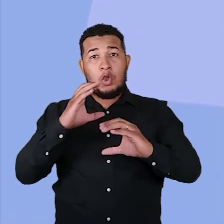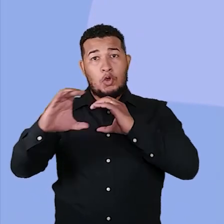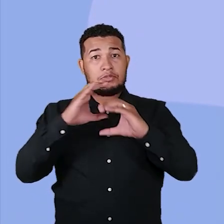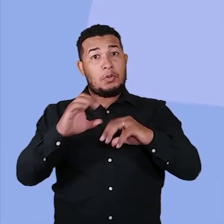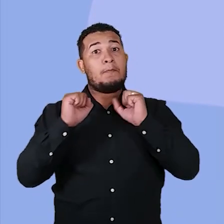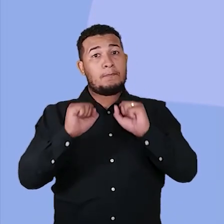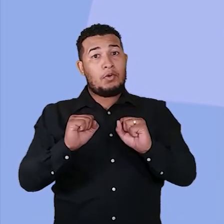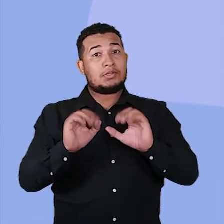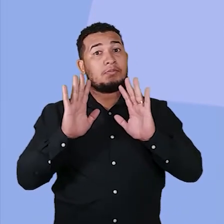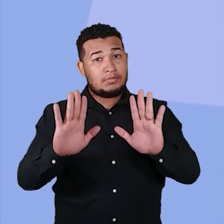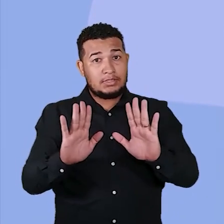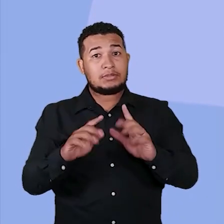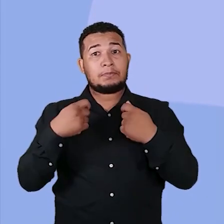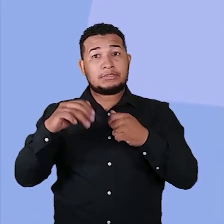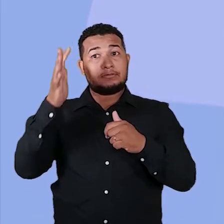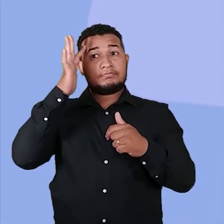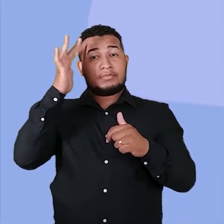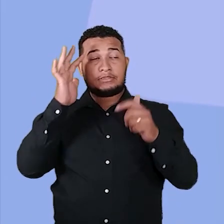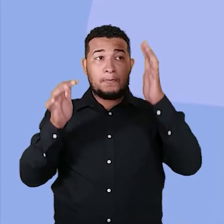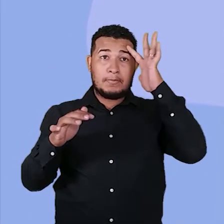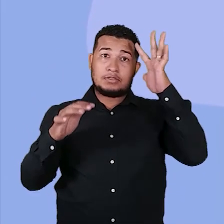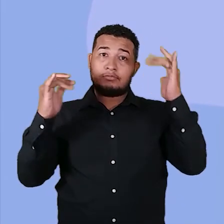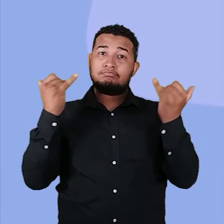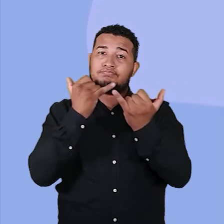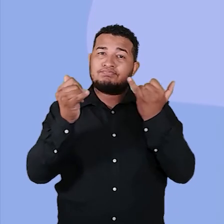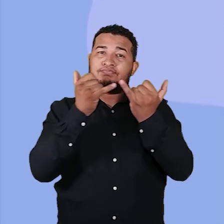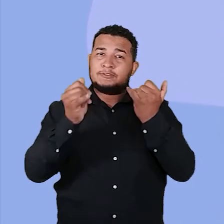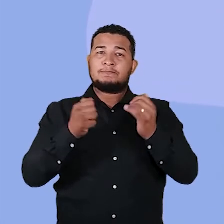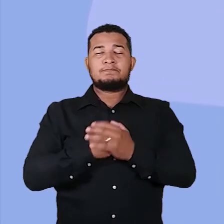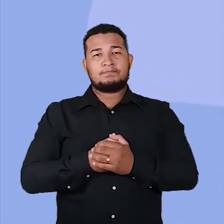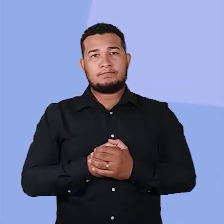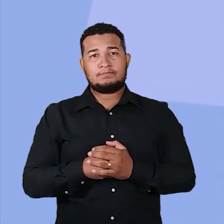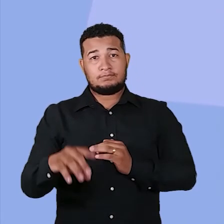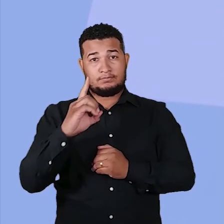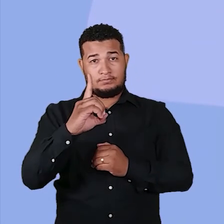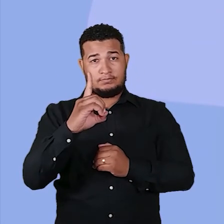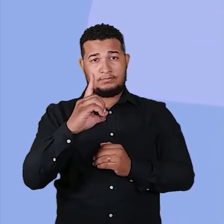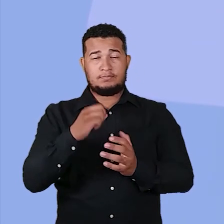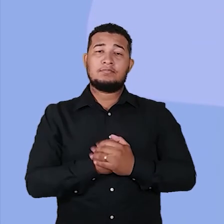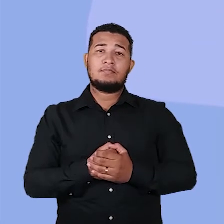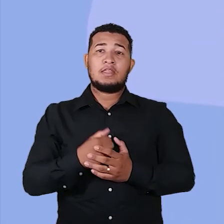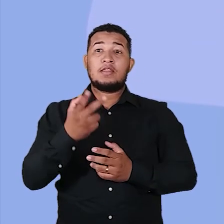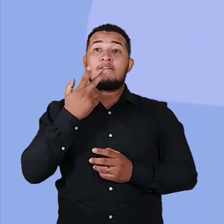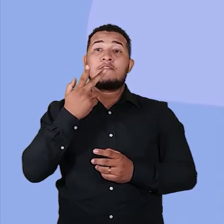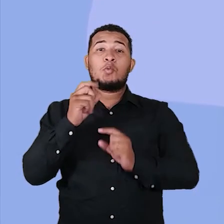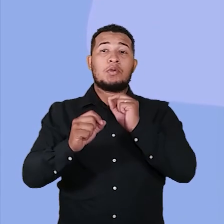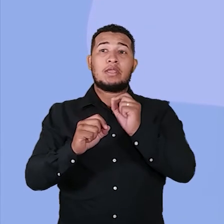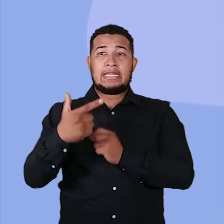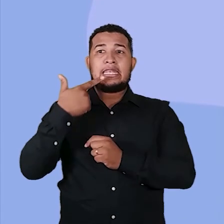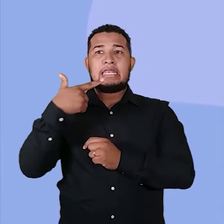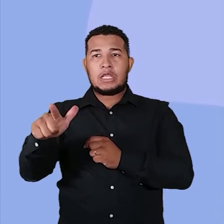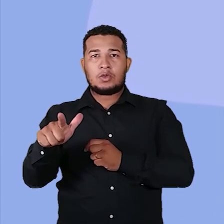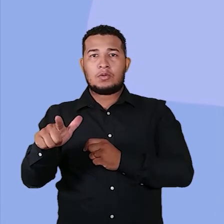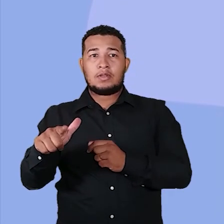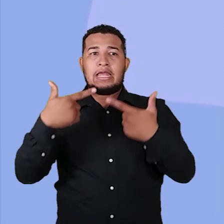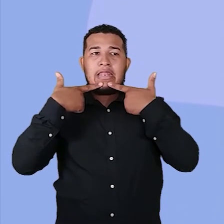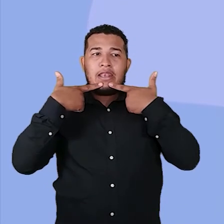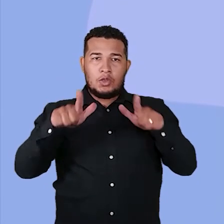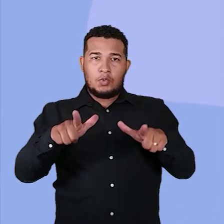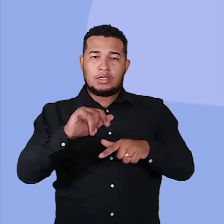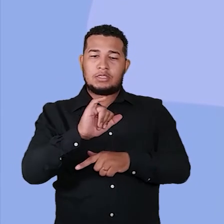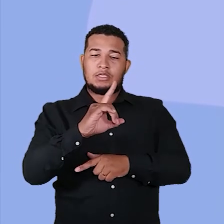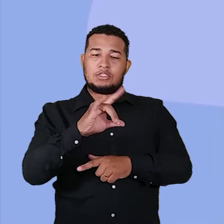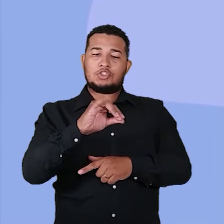ser estabelecida, desde que os sujeitos tenham pensamentos semelhantes. Letra D, sugere que a língua, linguagem